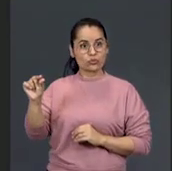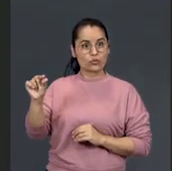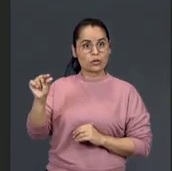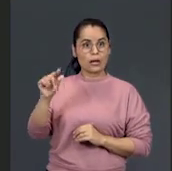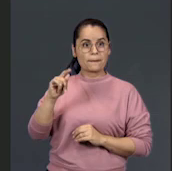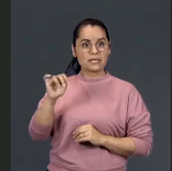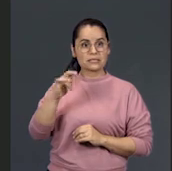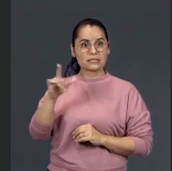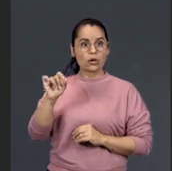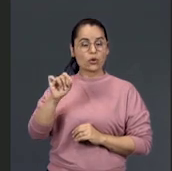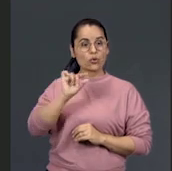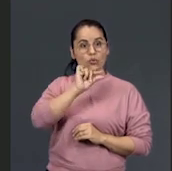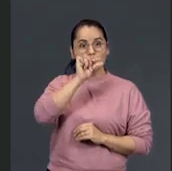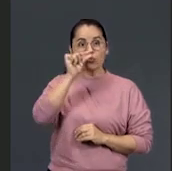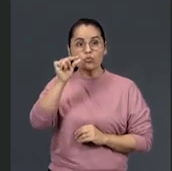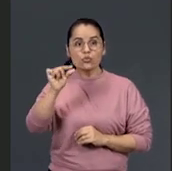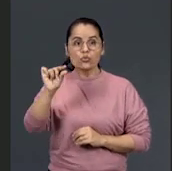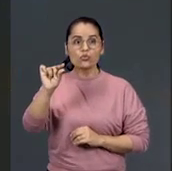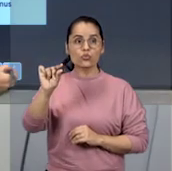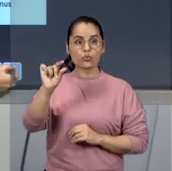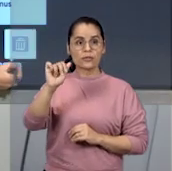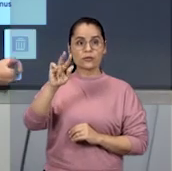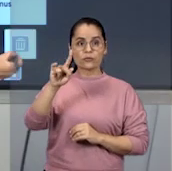cordão nervoso também.